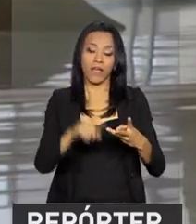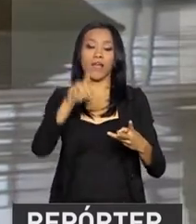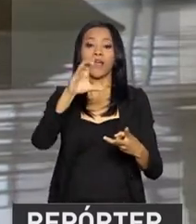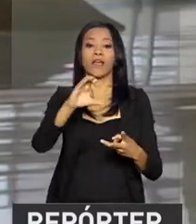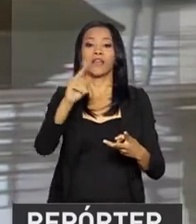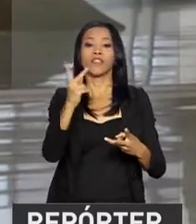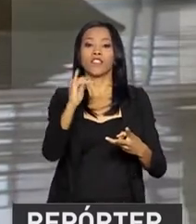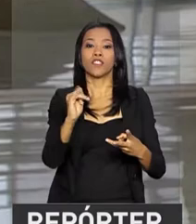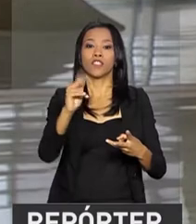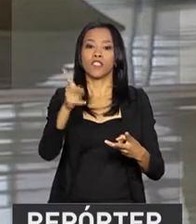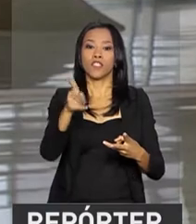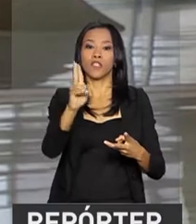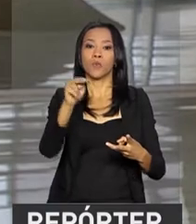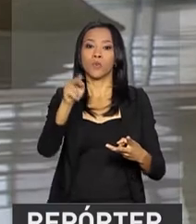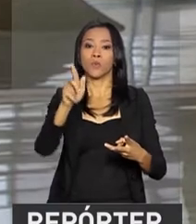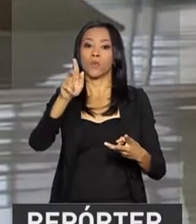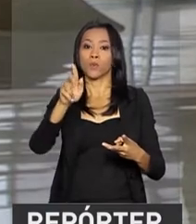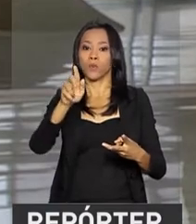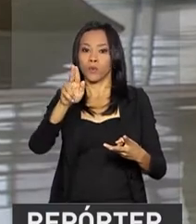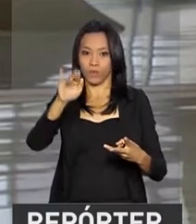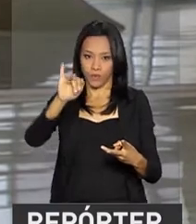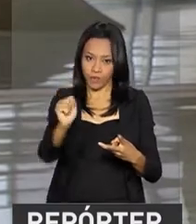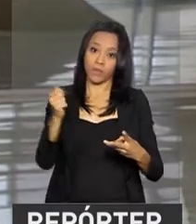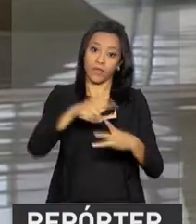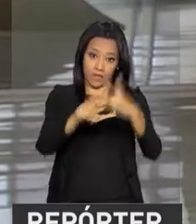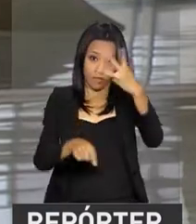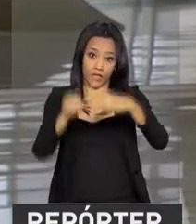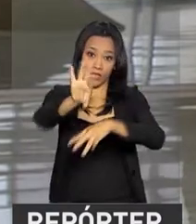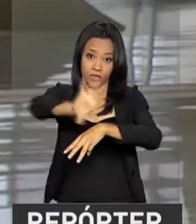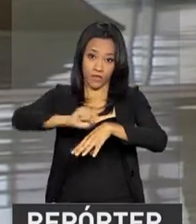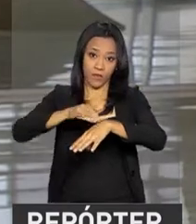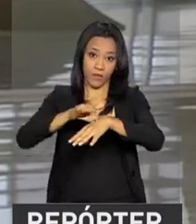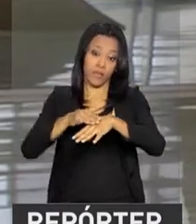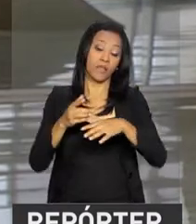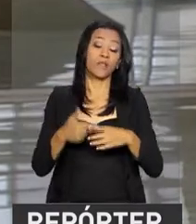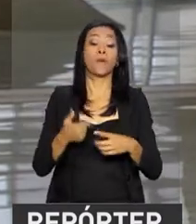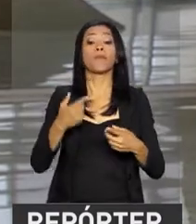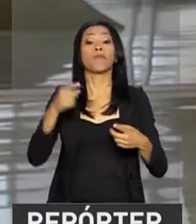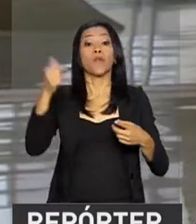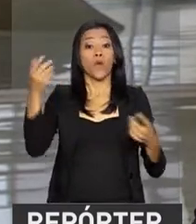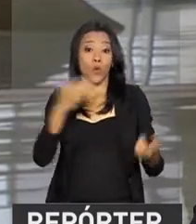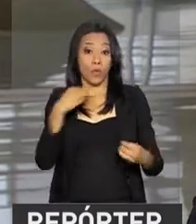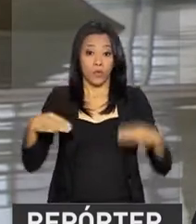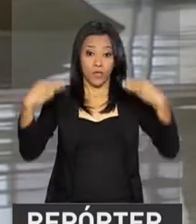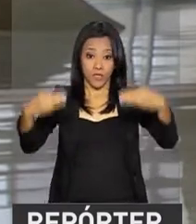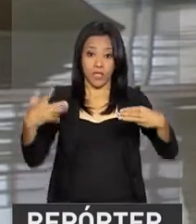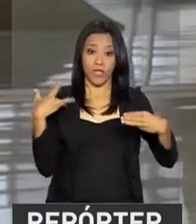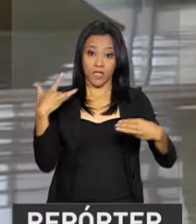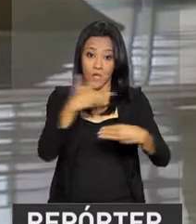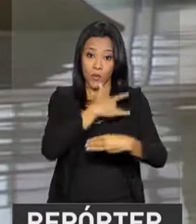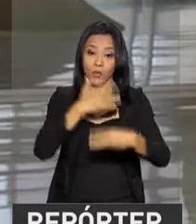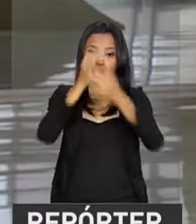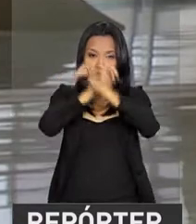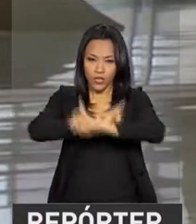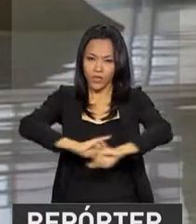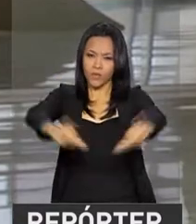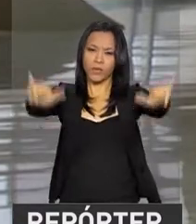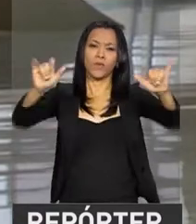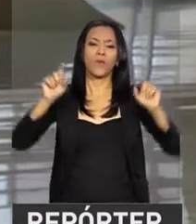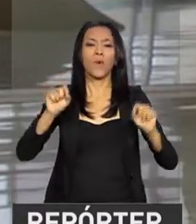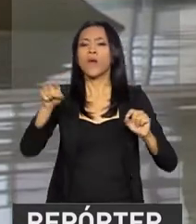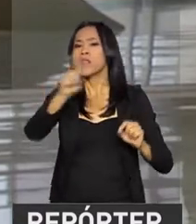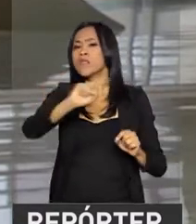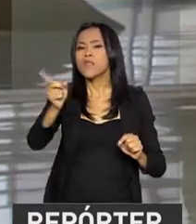de novembro, o Ministério da Saúde lançou a campanha nacional de combate ao mosquito com o tema Não Deixe o